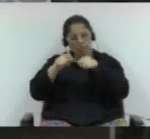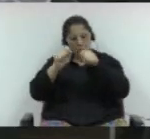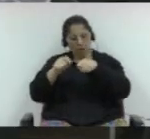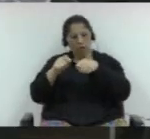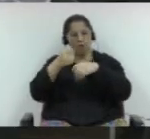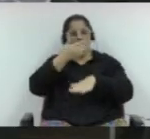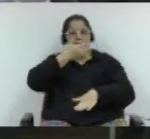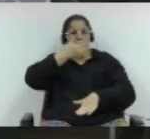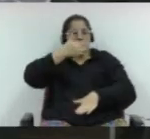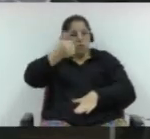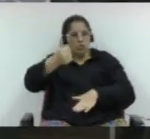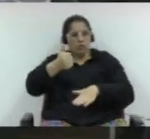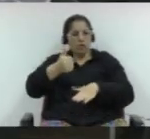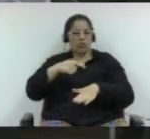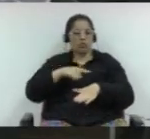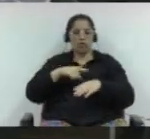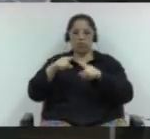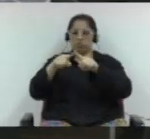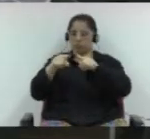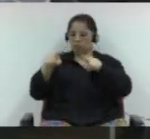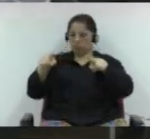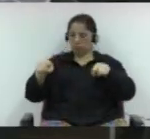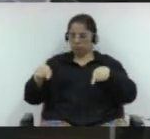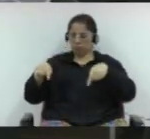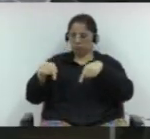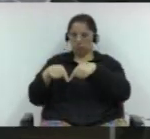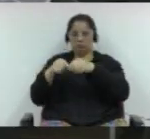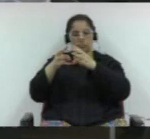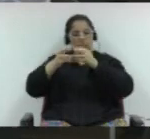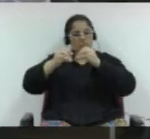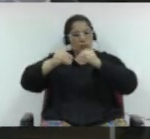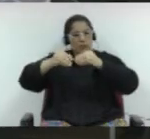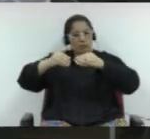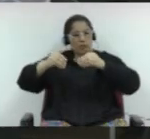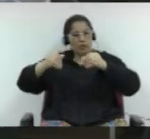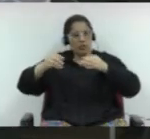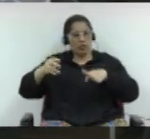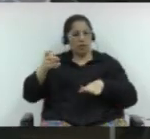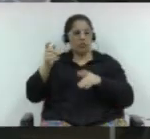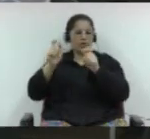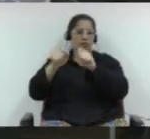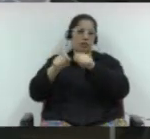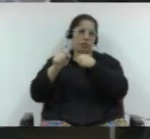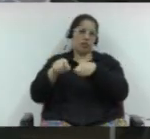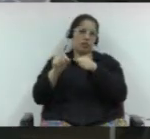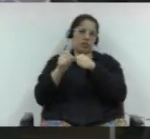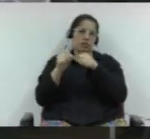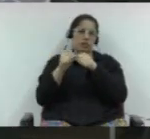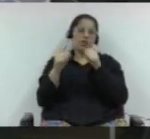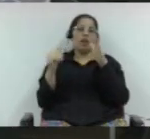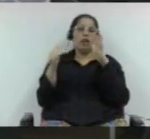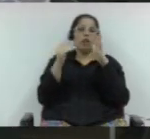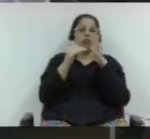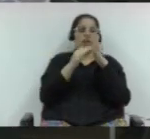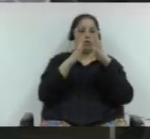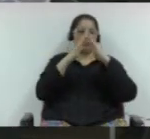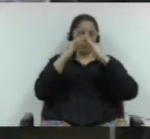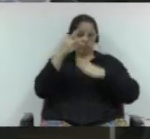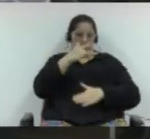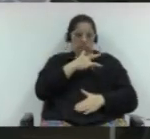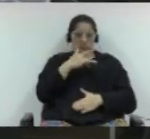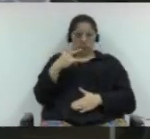ainda ali naquele terreno. Dá para ampliar até postinho de saúde no fundo da escola. Então é lamentável esse